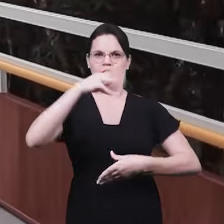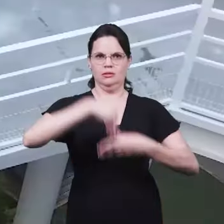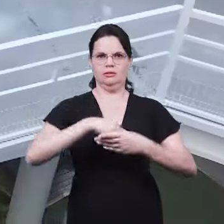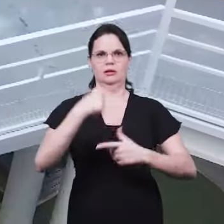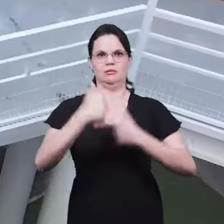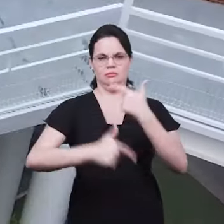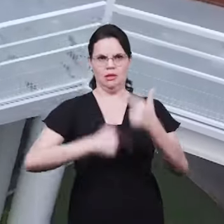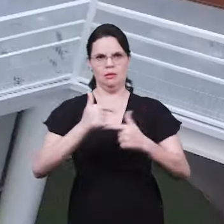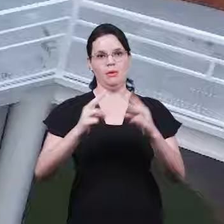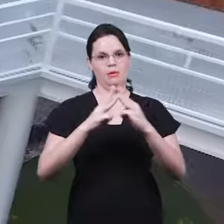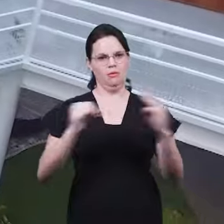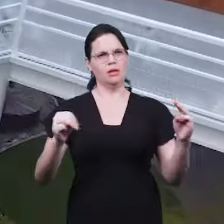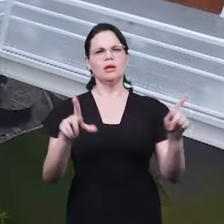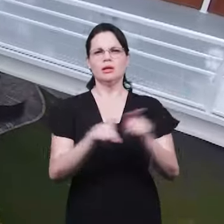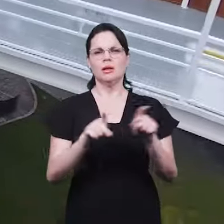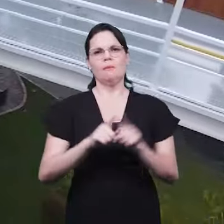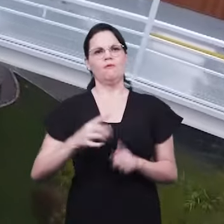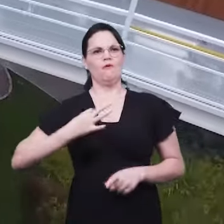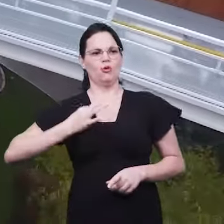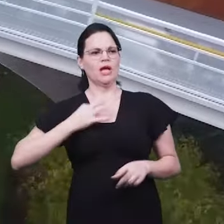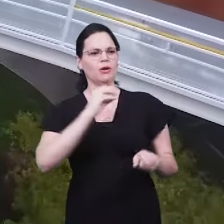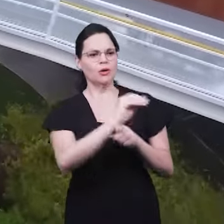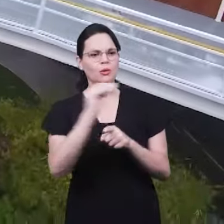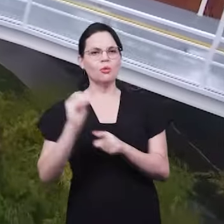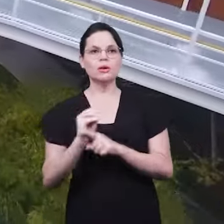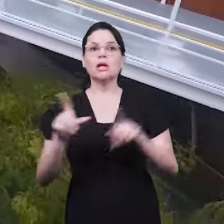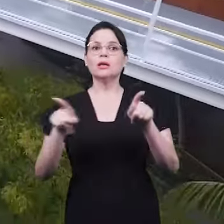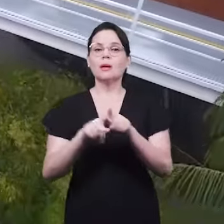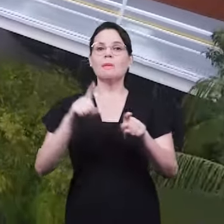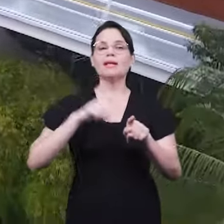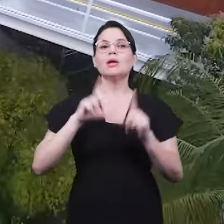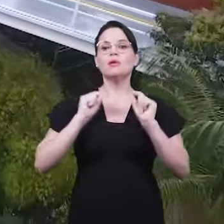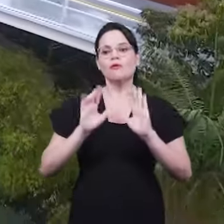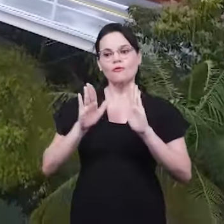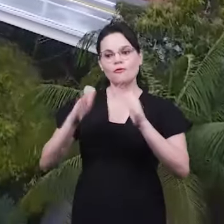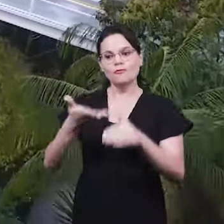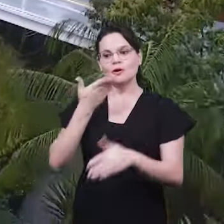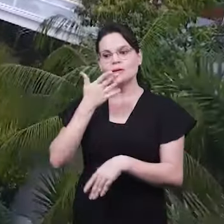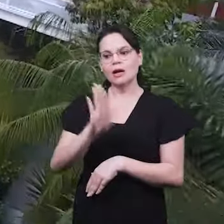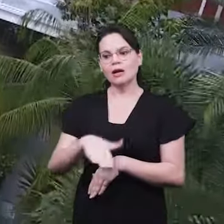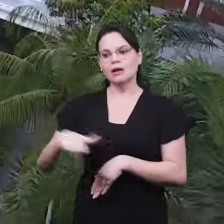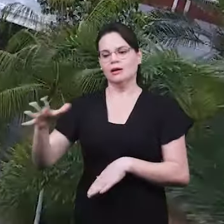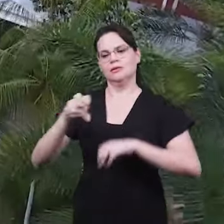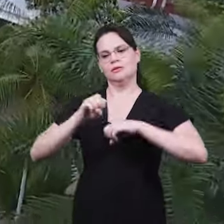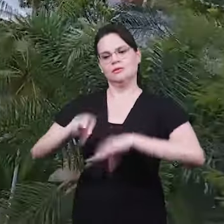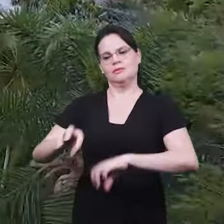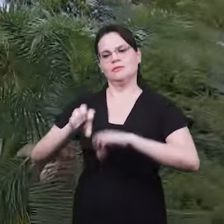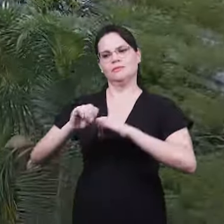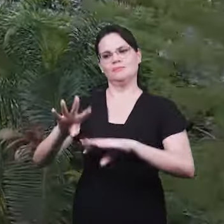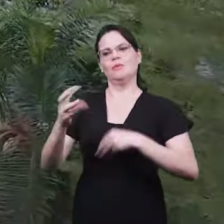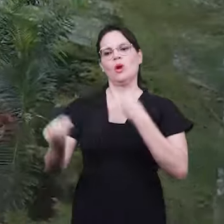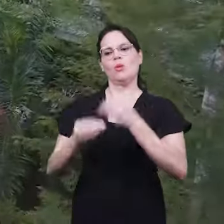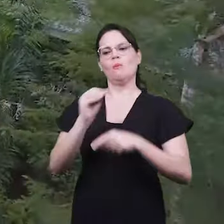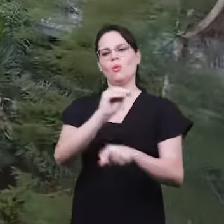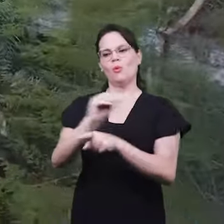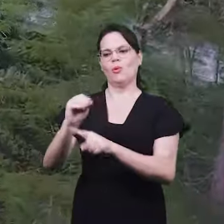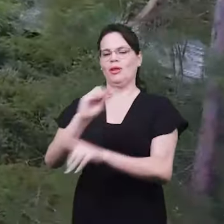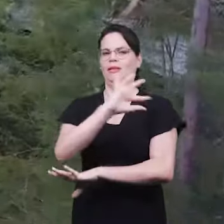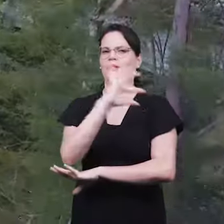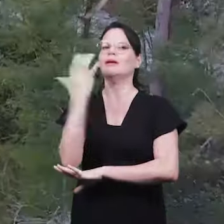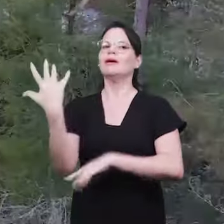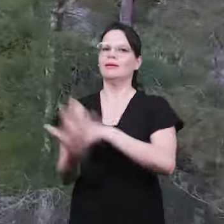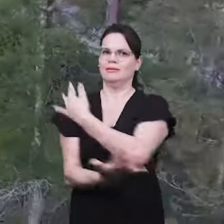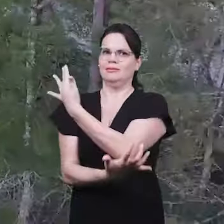inclusive voluntariamente, também é realizado um trabalho de educação ambiental para as crianças, em